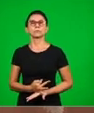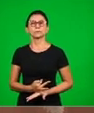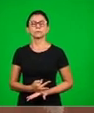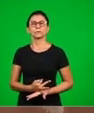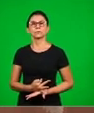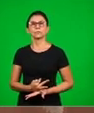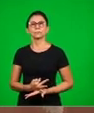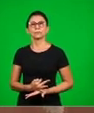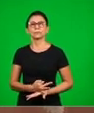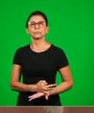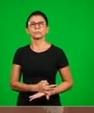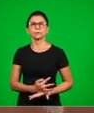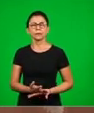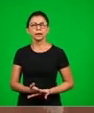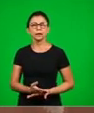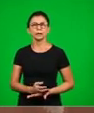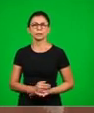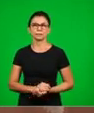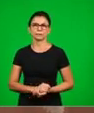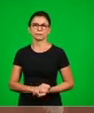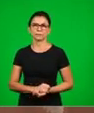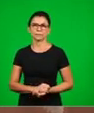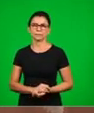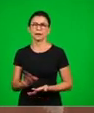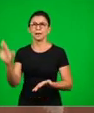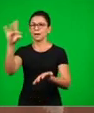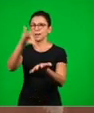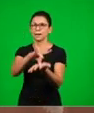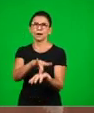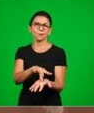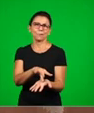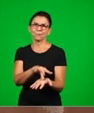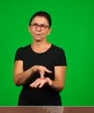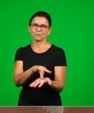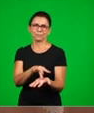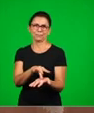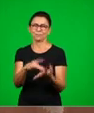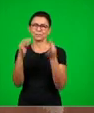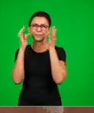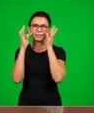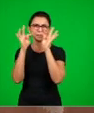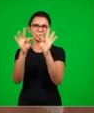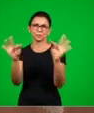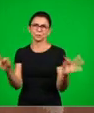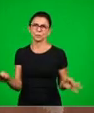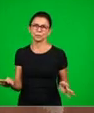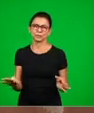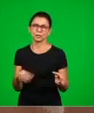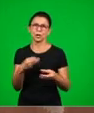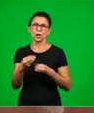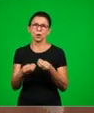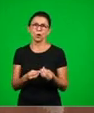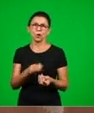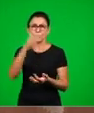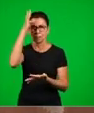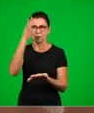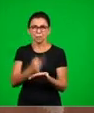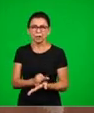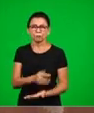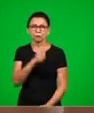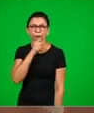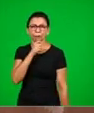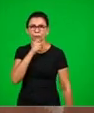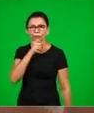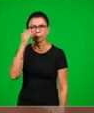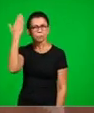expressa como realidade na nossa vida. Não existe fé sem provas, não existe. Todo mundo está